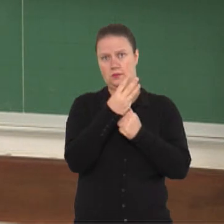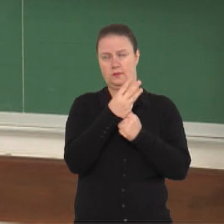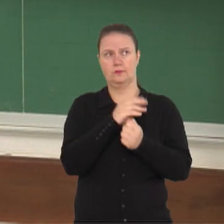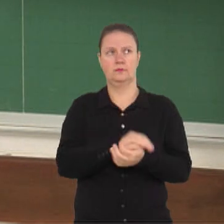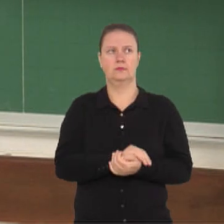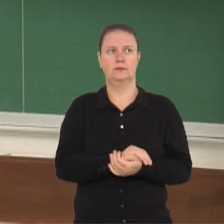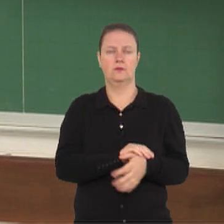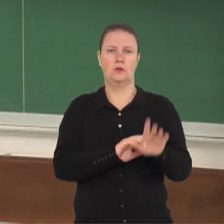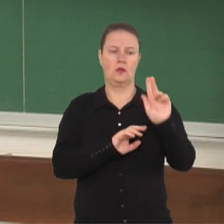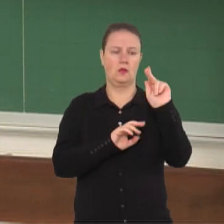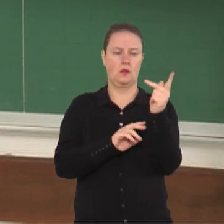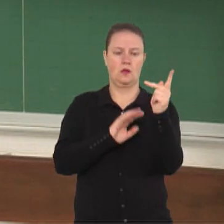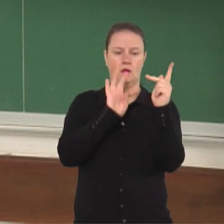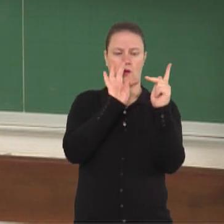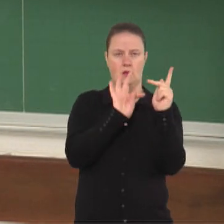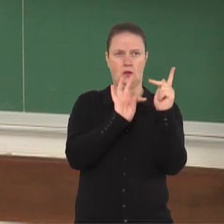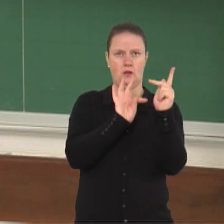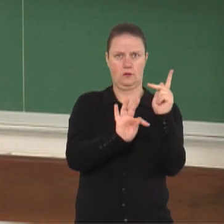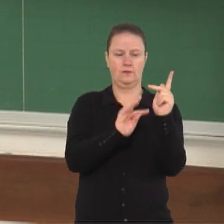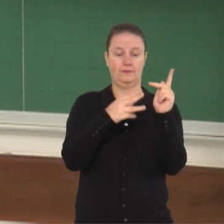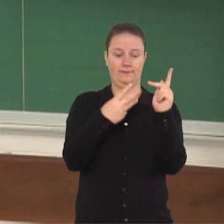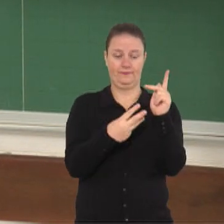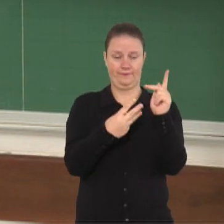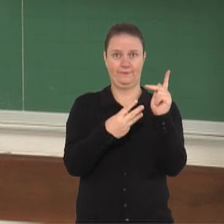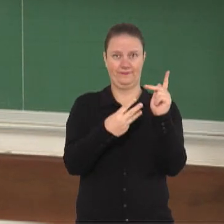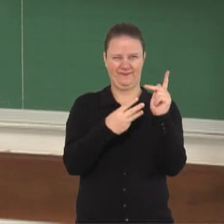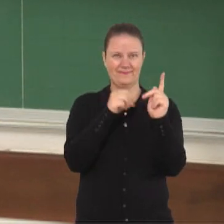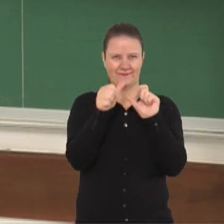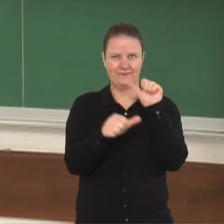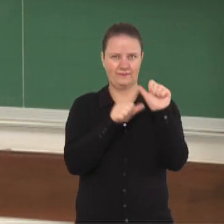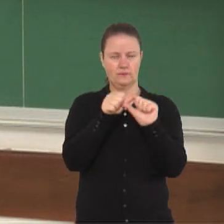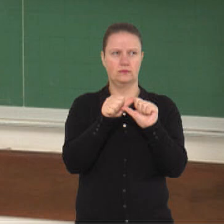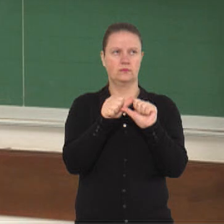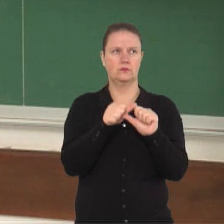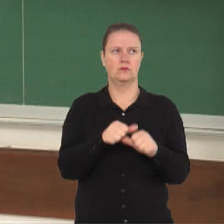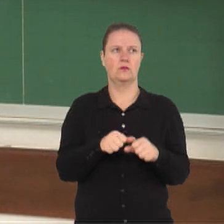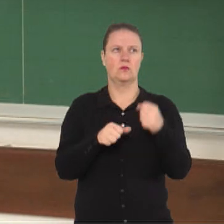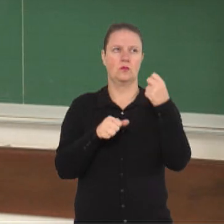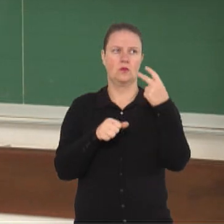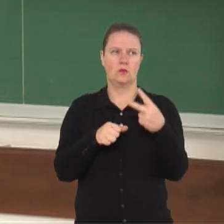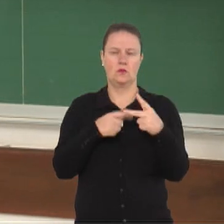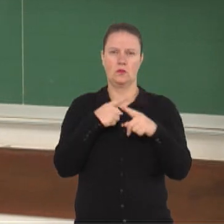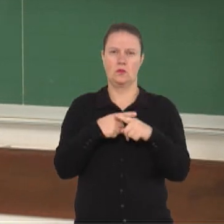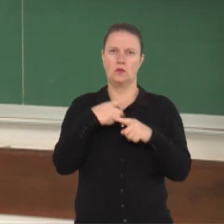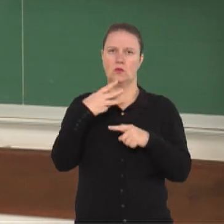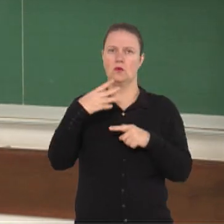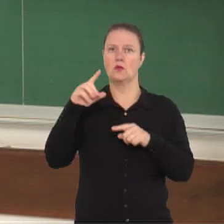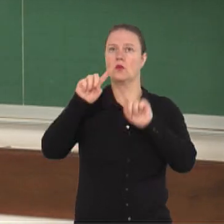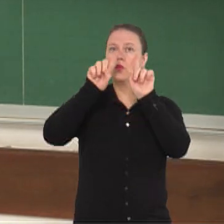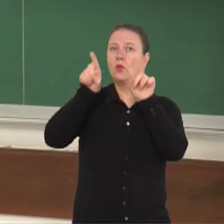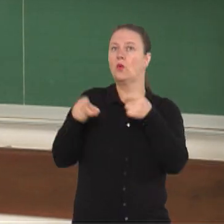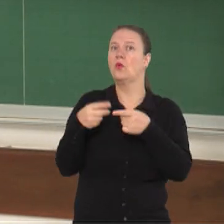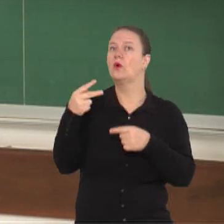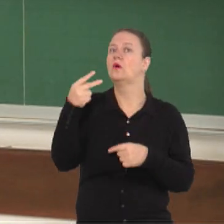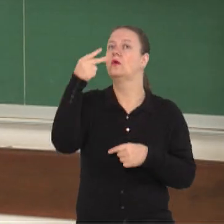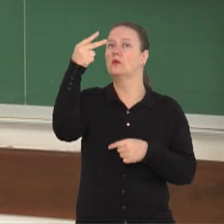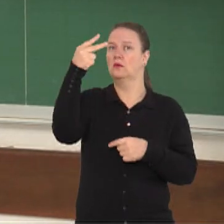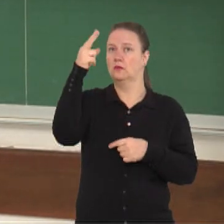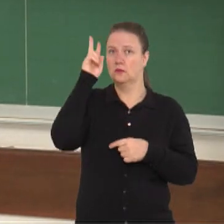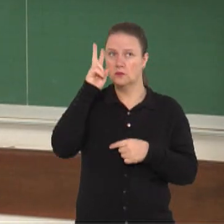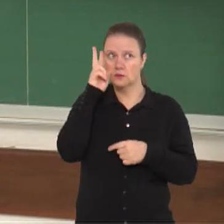de 3 vai ser menos 2 vezes o 3 ao quadrado. Olha a dica do